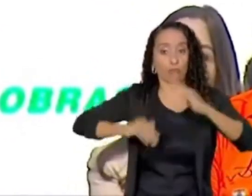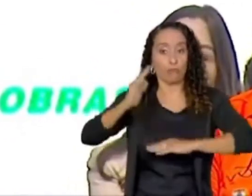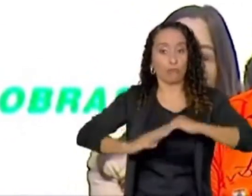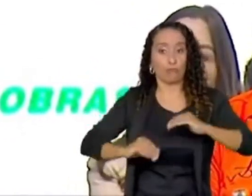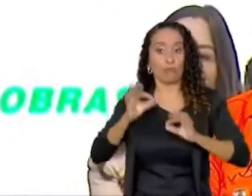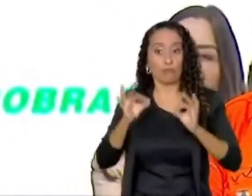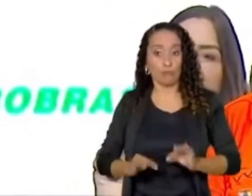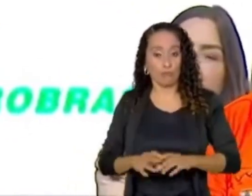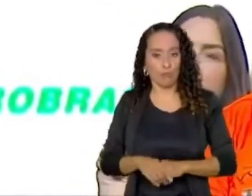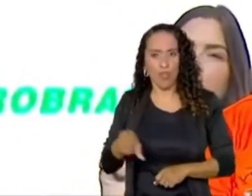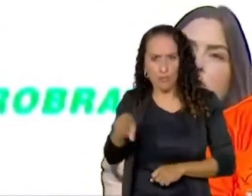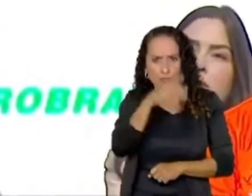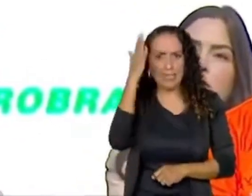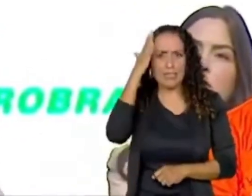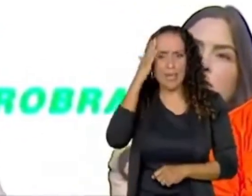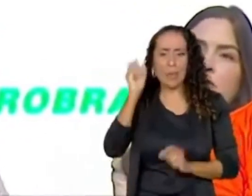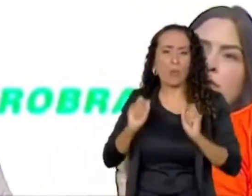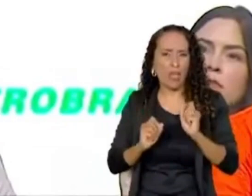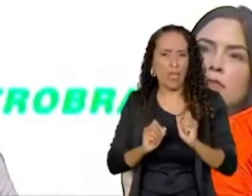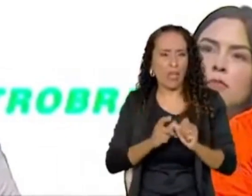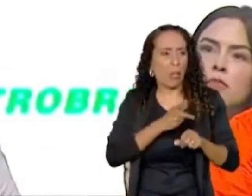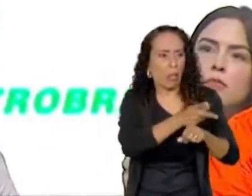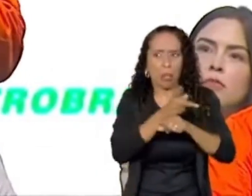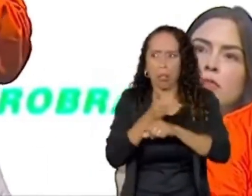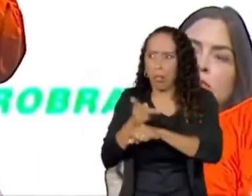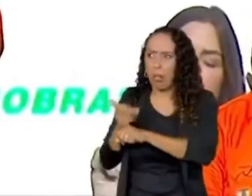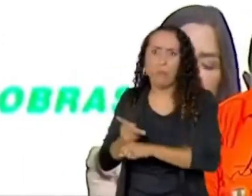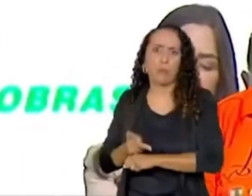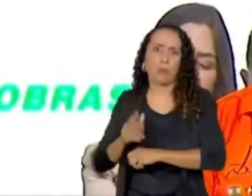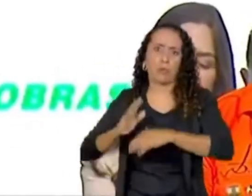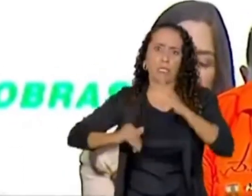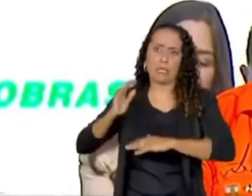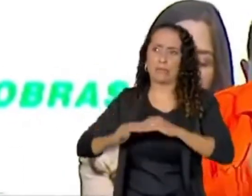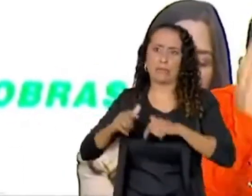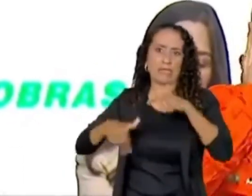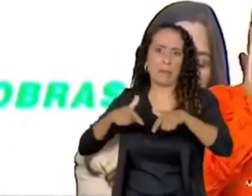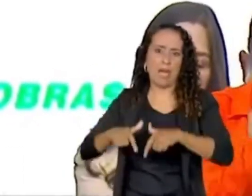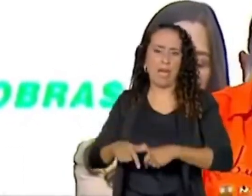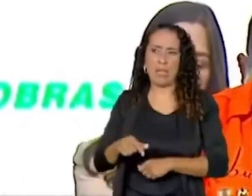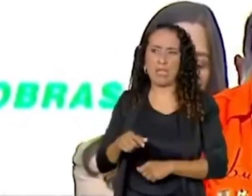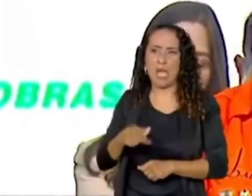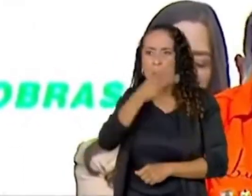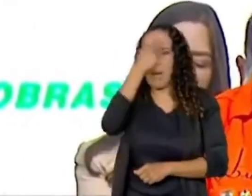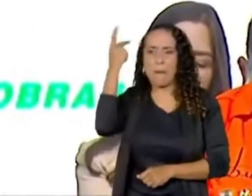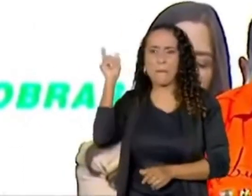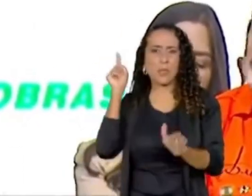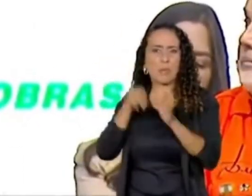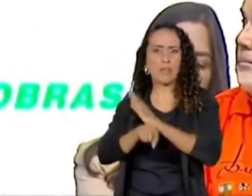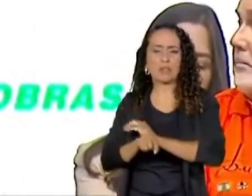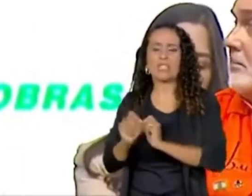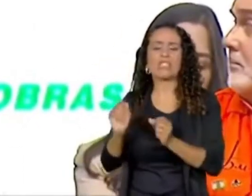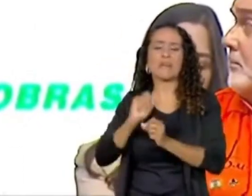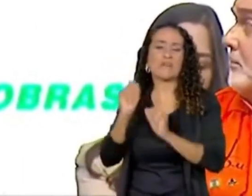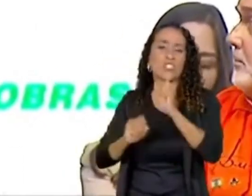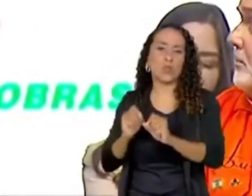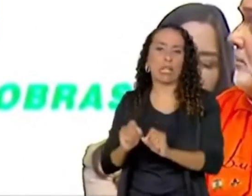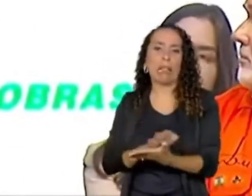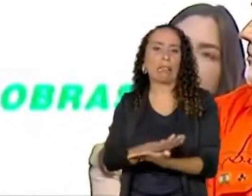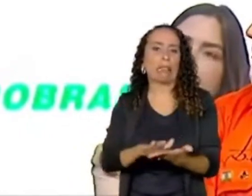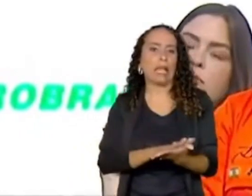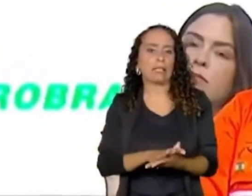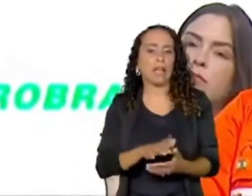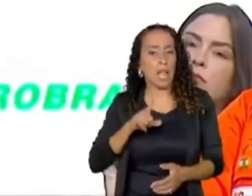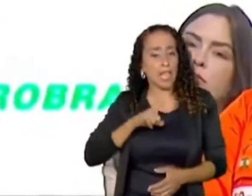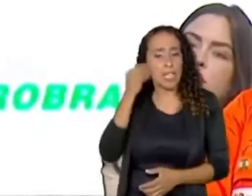Vocês sabem o que é sair procurando emprego e a pessoa pergunta, o que você está para fazer? Nada. Você tem